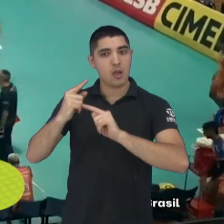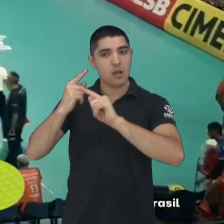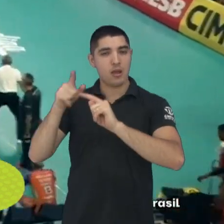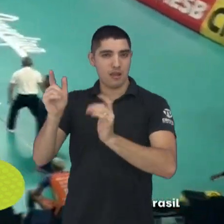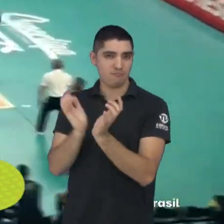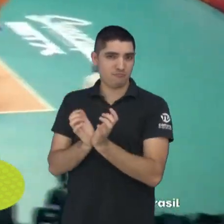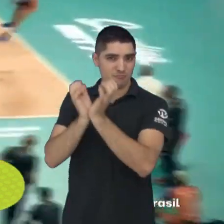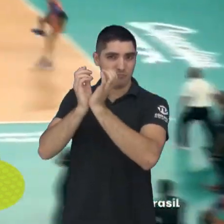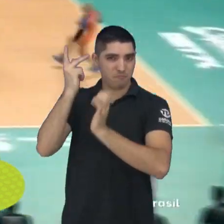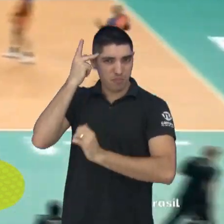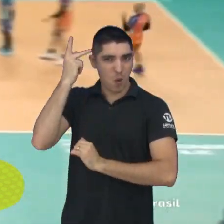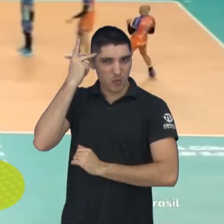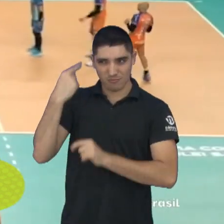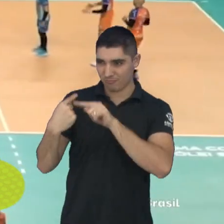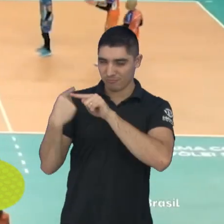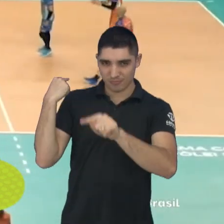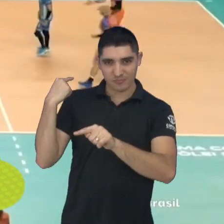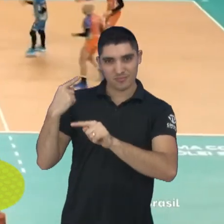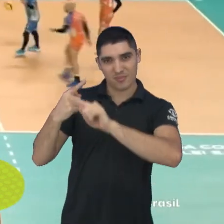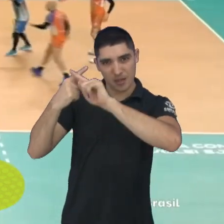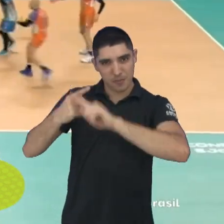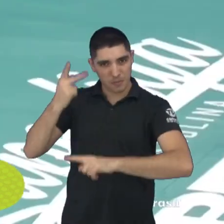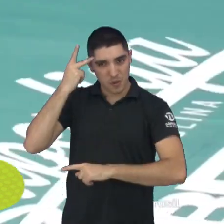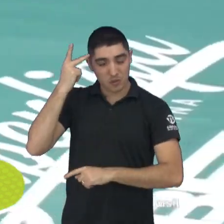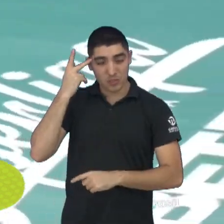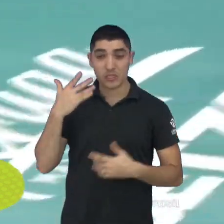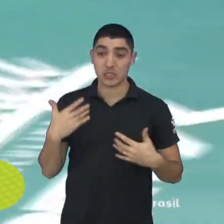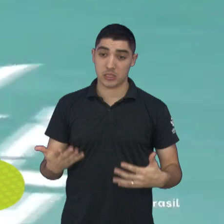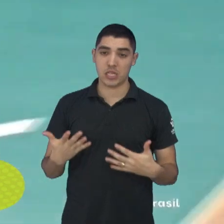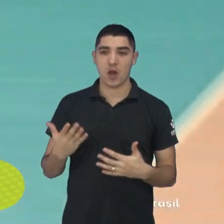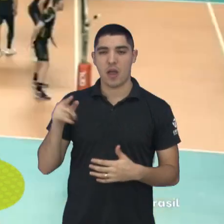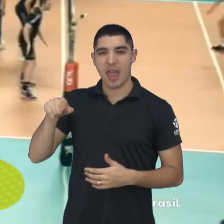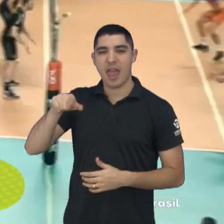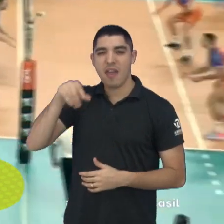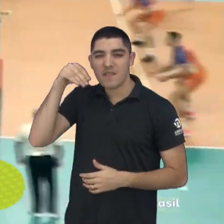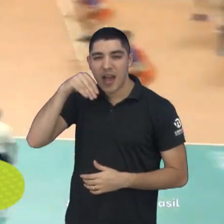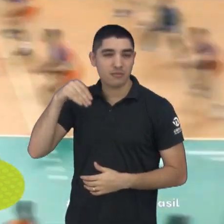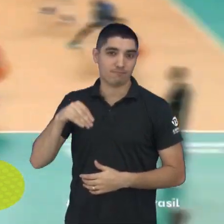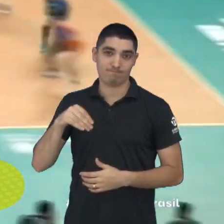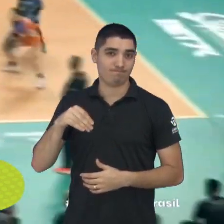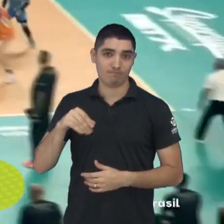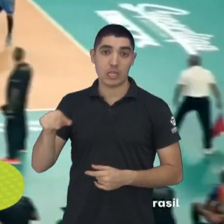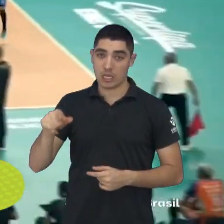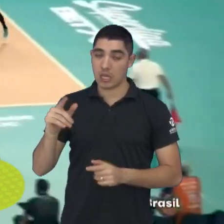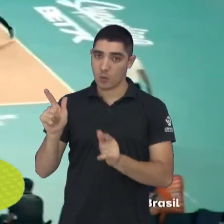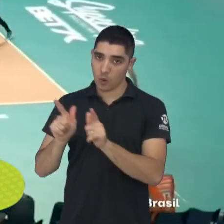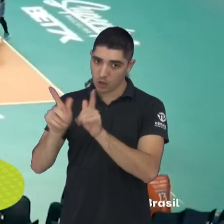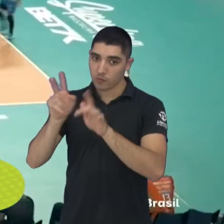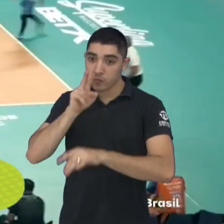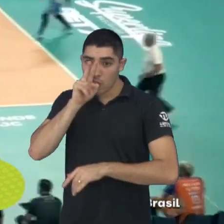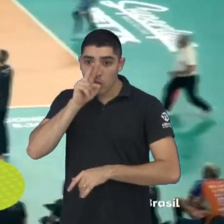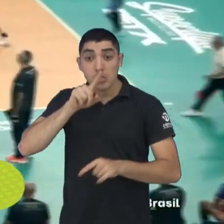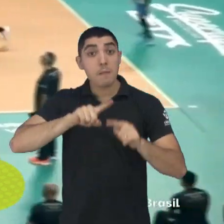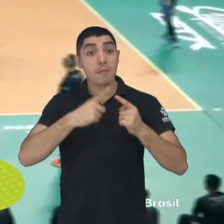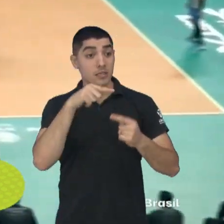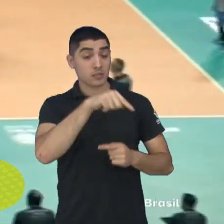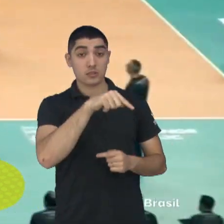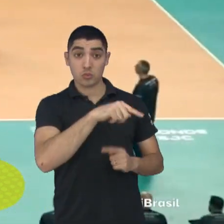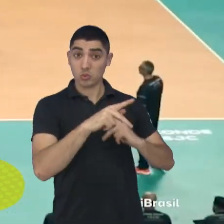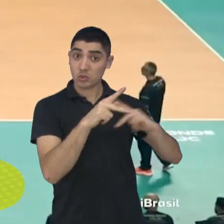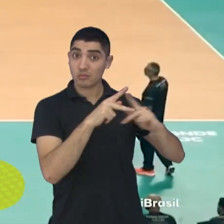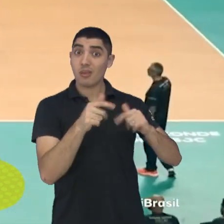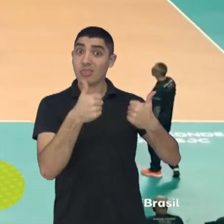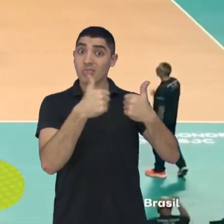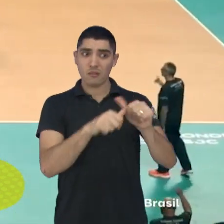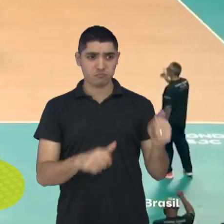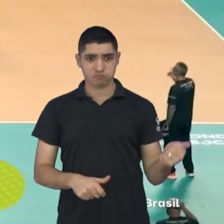fase de semifinais do Campeonato Paulista, ou seja, não é qualquer adversário. Só que na Superliga, o São José estava bem superior em relação a essa